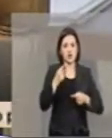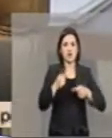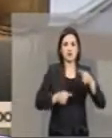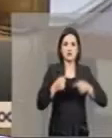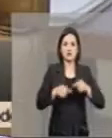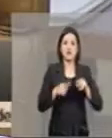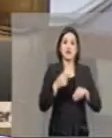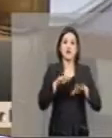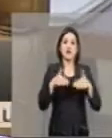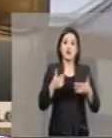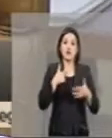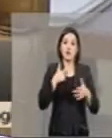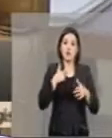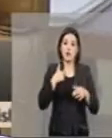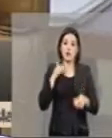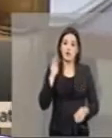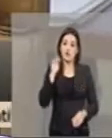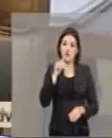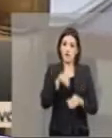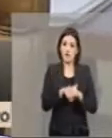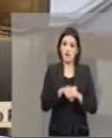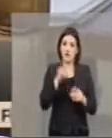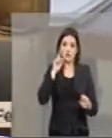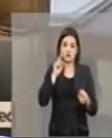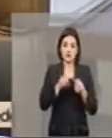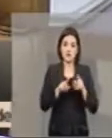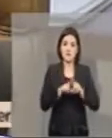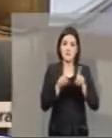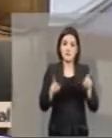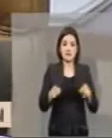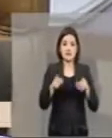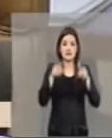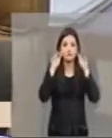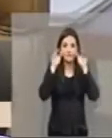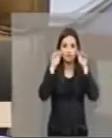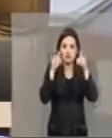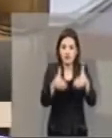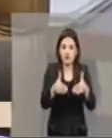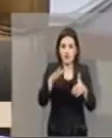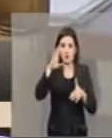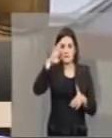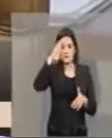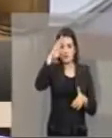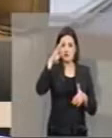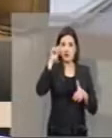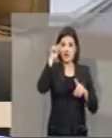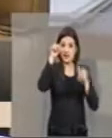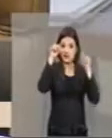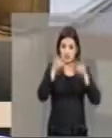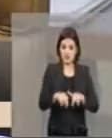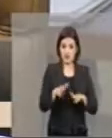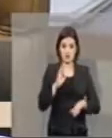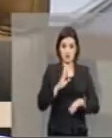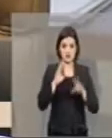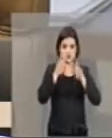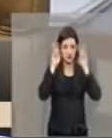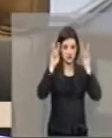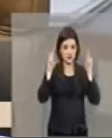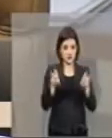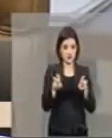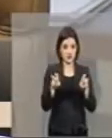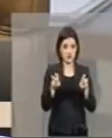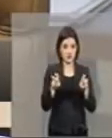voto, mas estou me atendo exclusivamente ao que se contém neste caso. Ou seja, eu